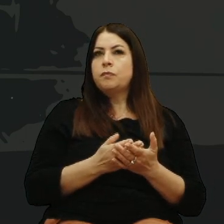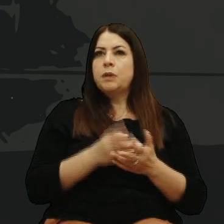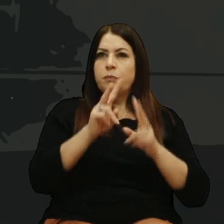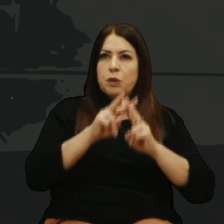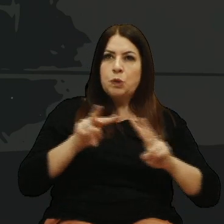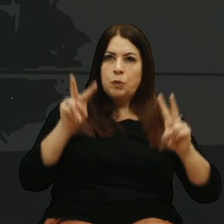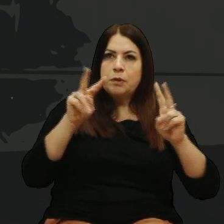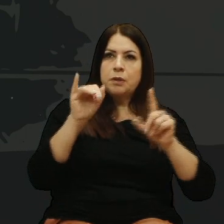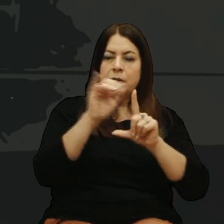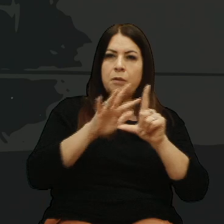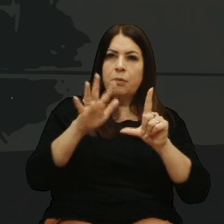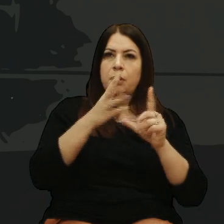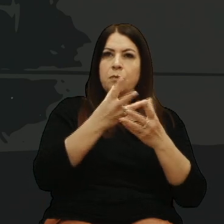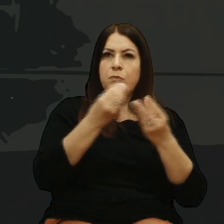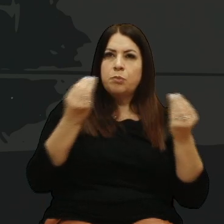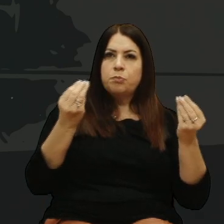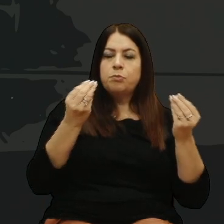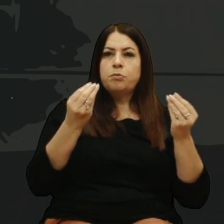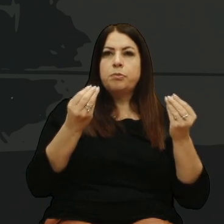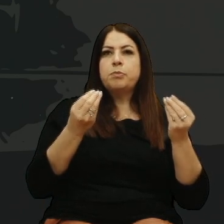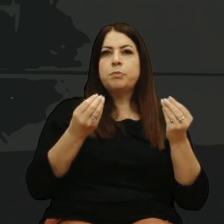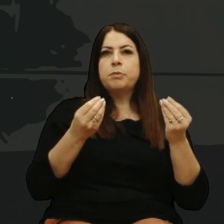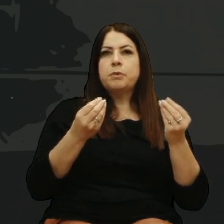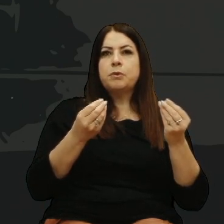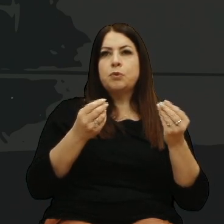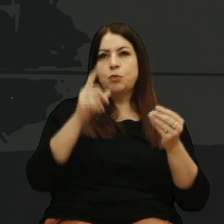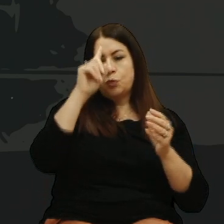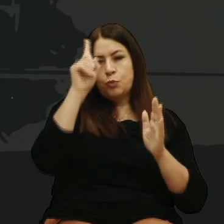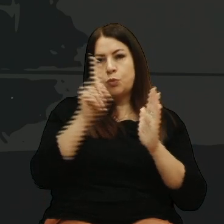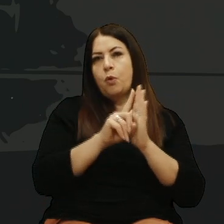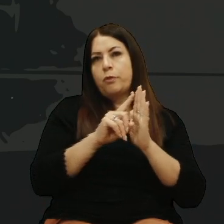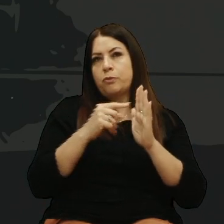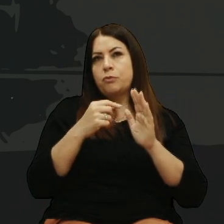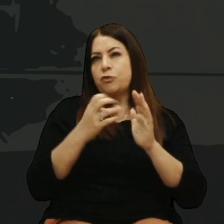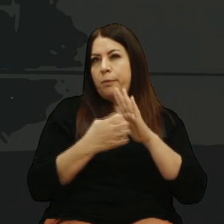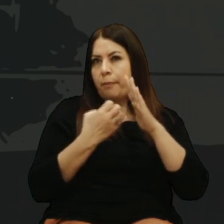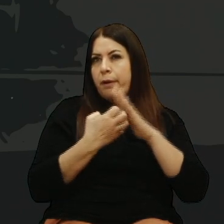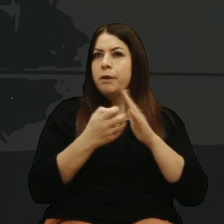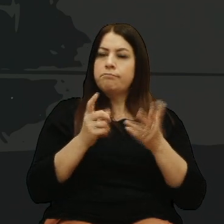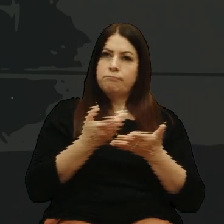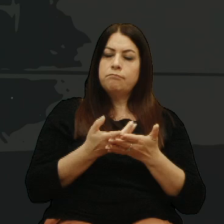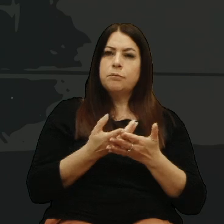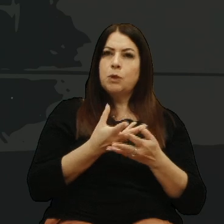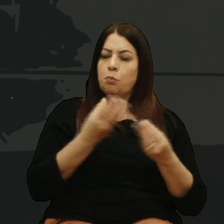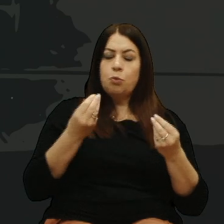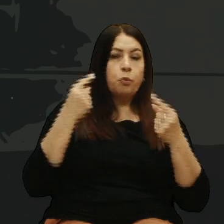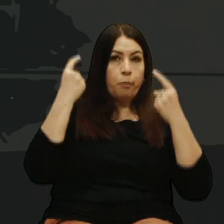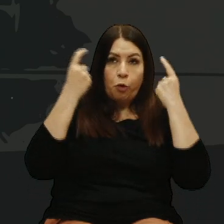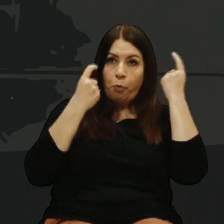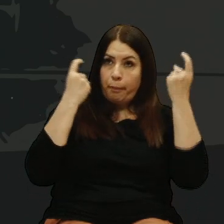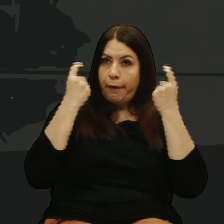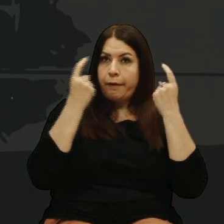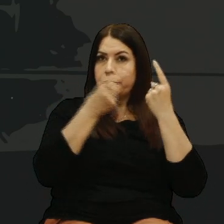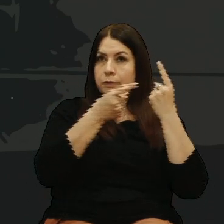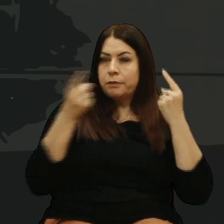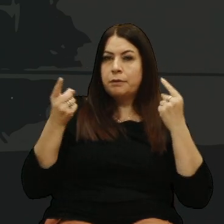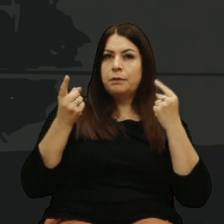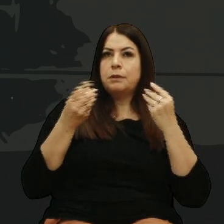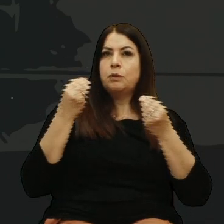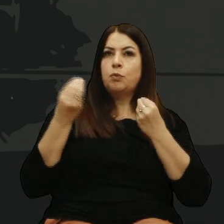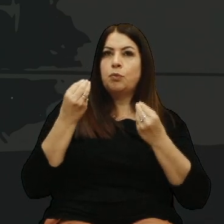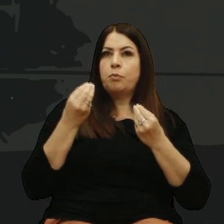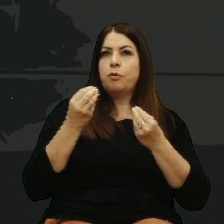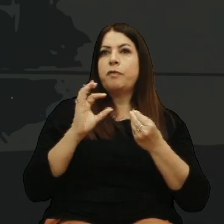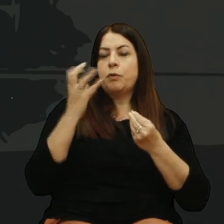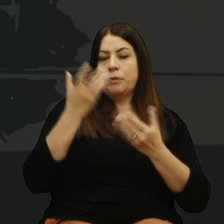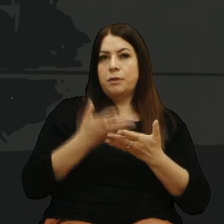nas imagens uma quantidade expressiva de empresários, do qual estão muitos preocupados, né, com essa